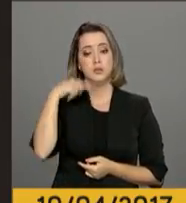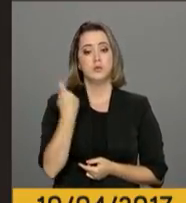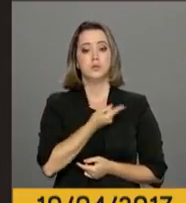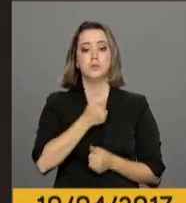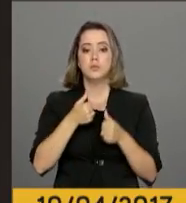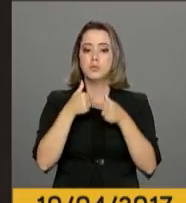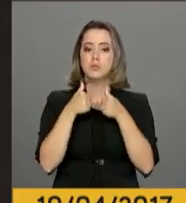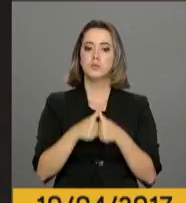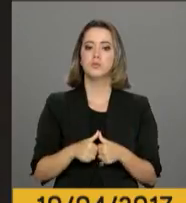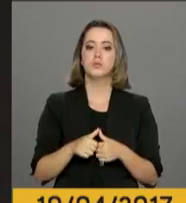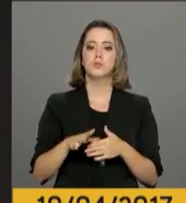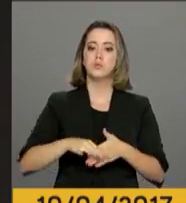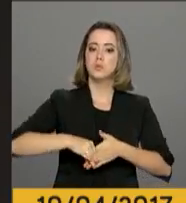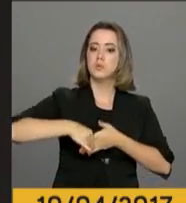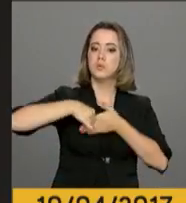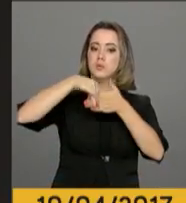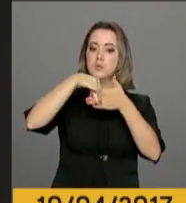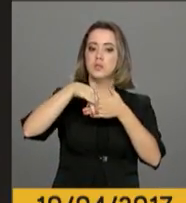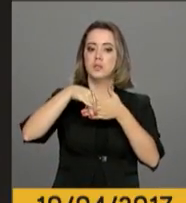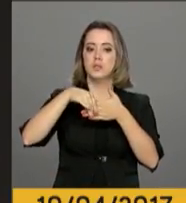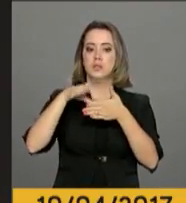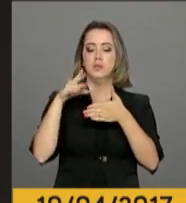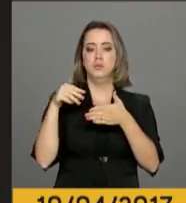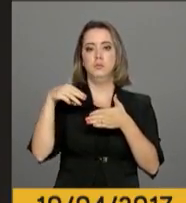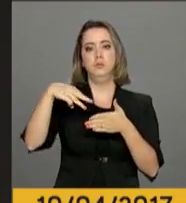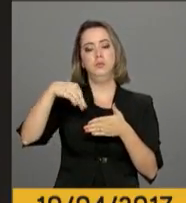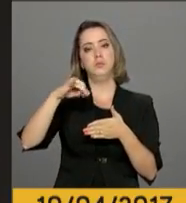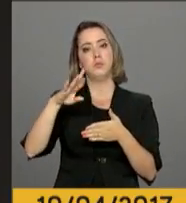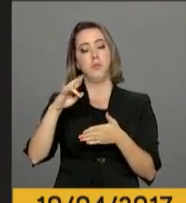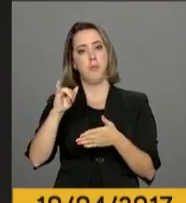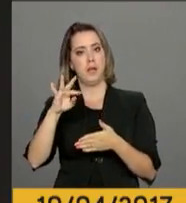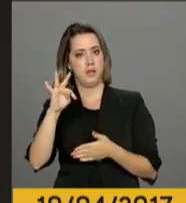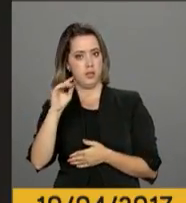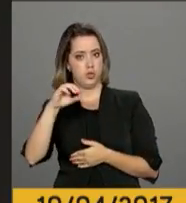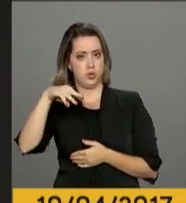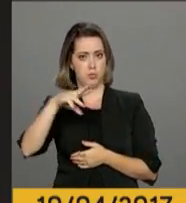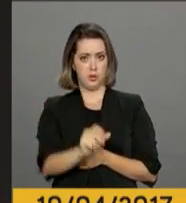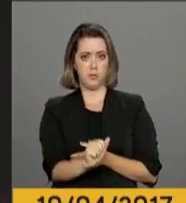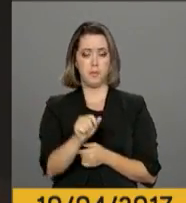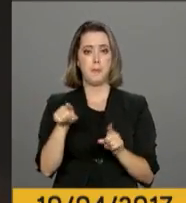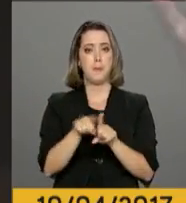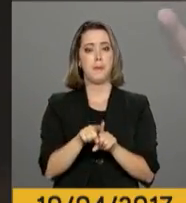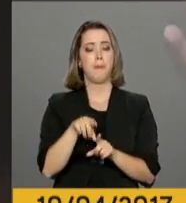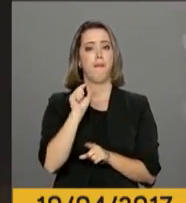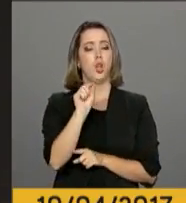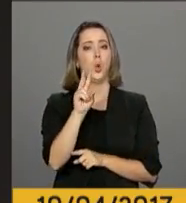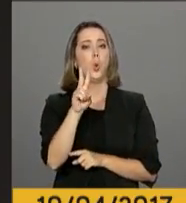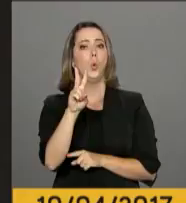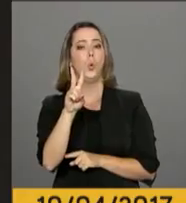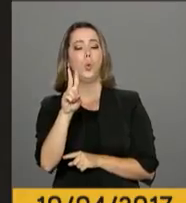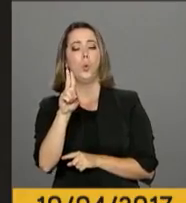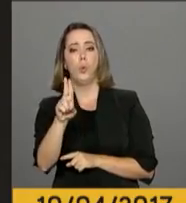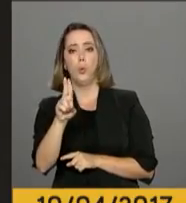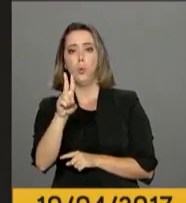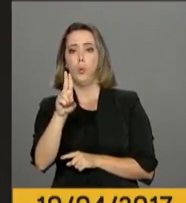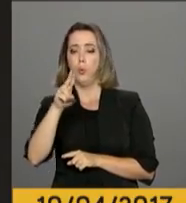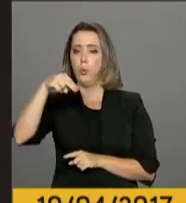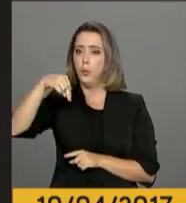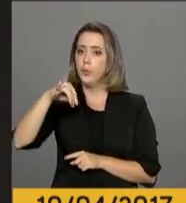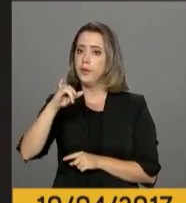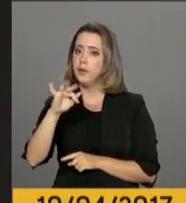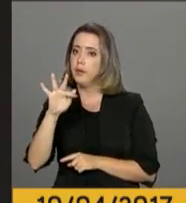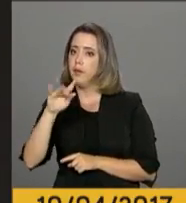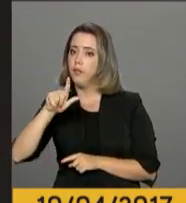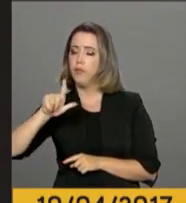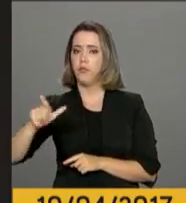estamos liderando a missão marítima da Unifil. Eu tive a oportunidade de visitar